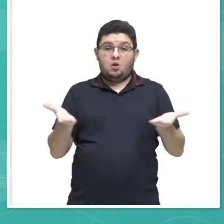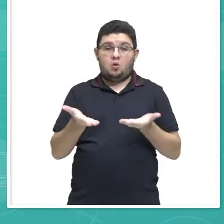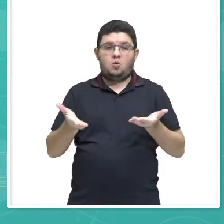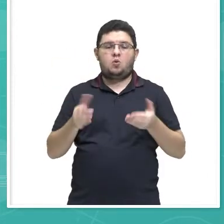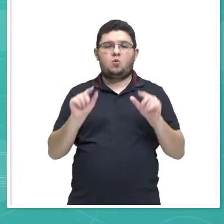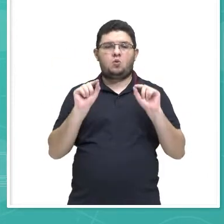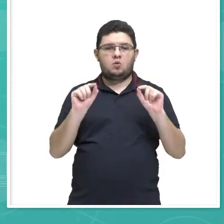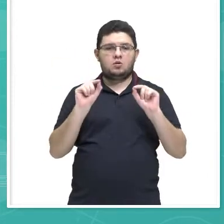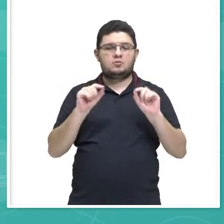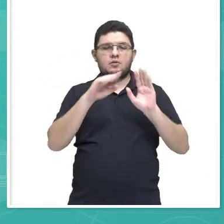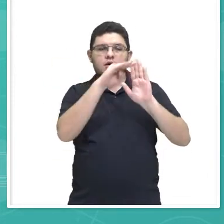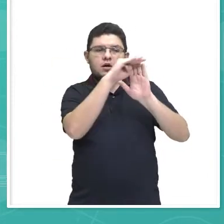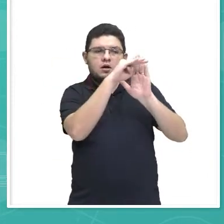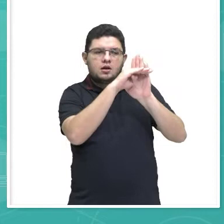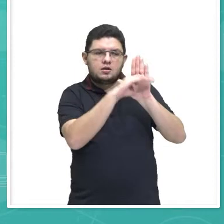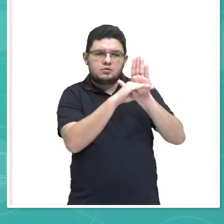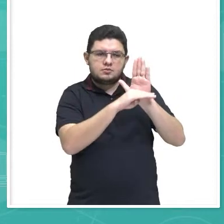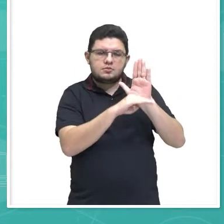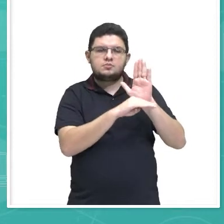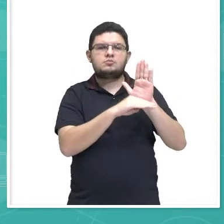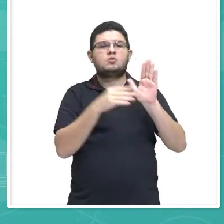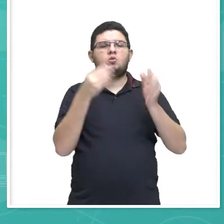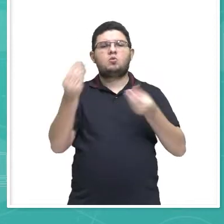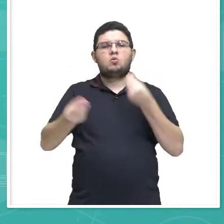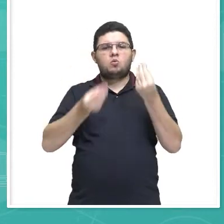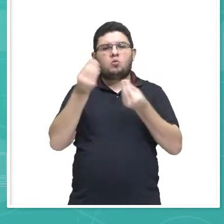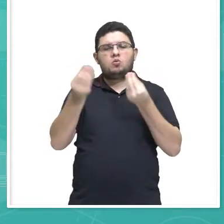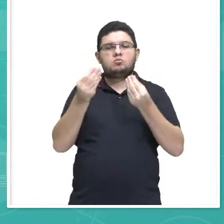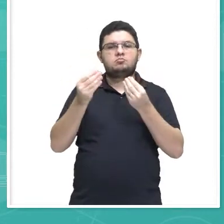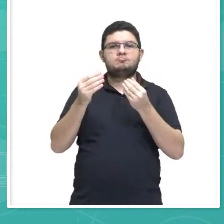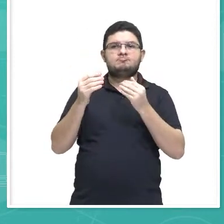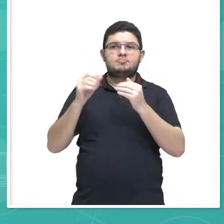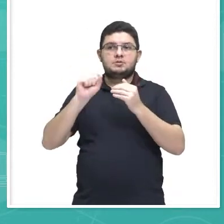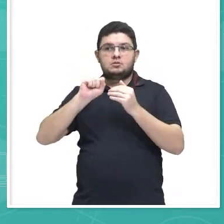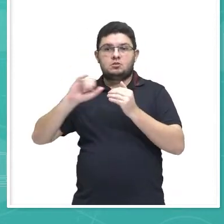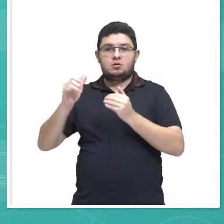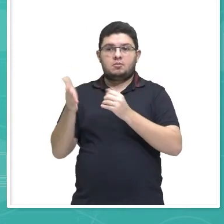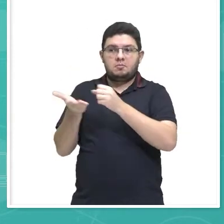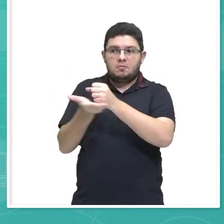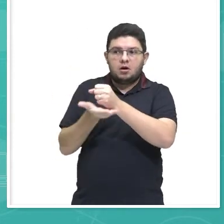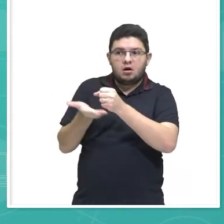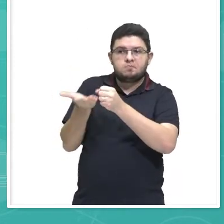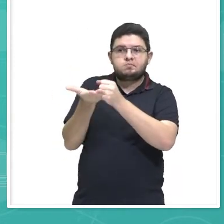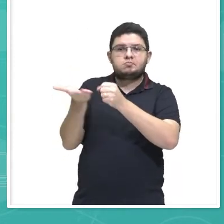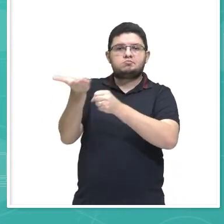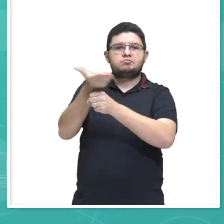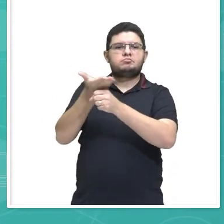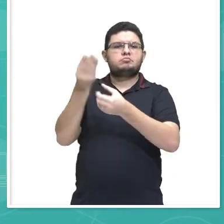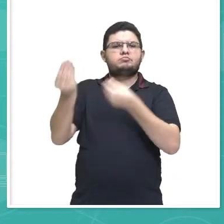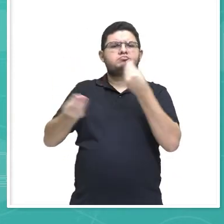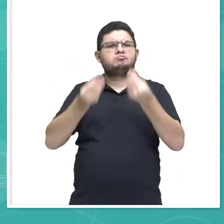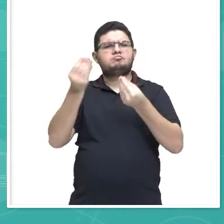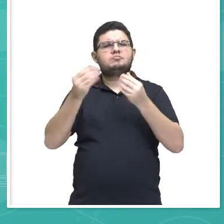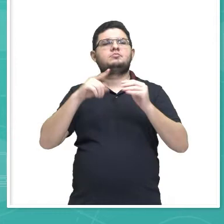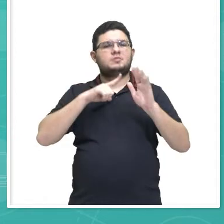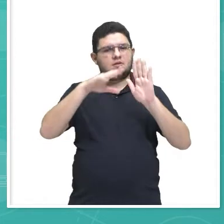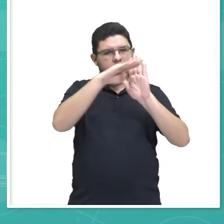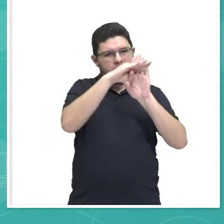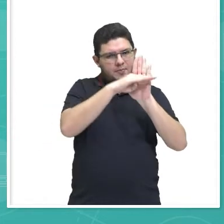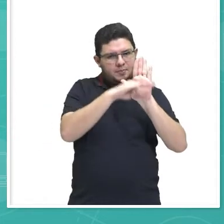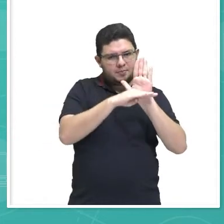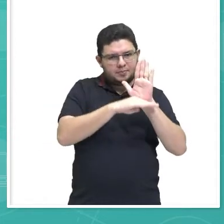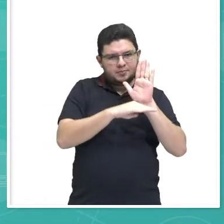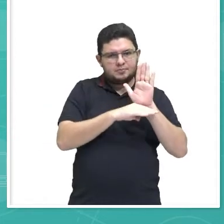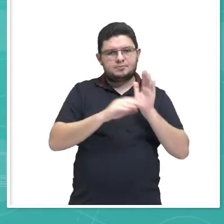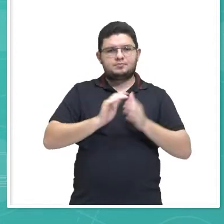as classificações, as formas de graduação dentro do judô. Então, quando o judoca ele se presta